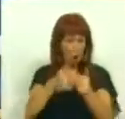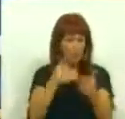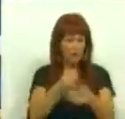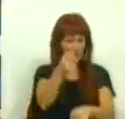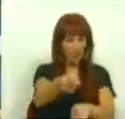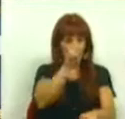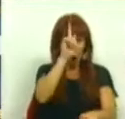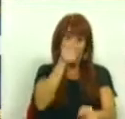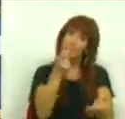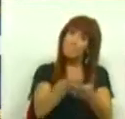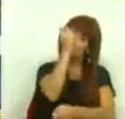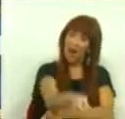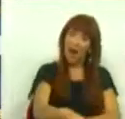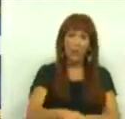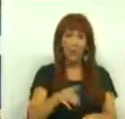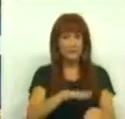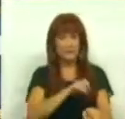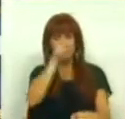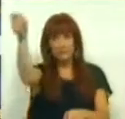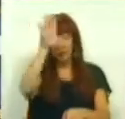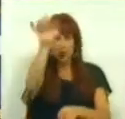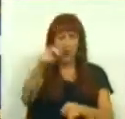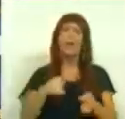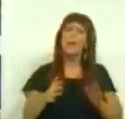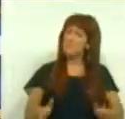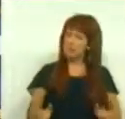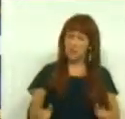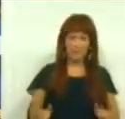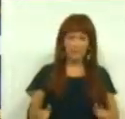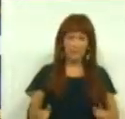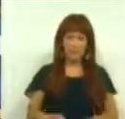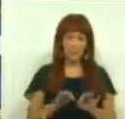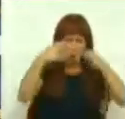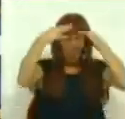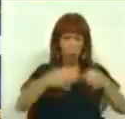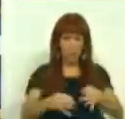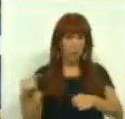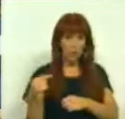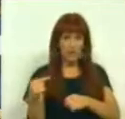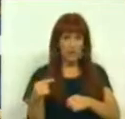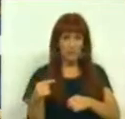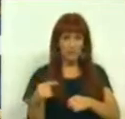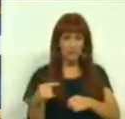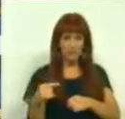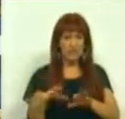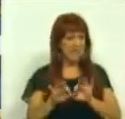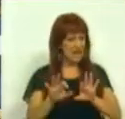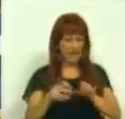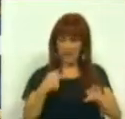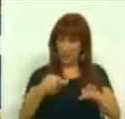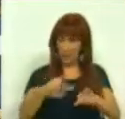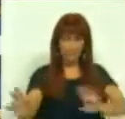cumprimento atempado das suas obrigações para com a administração, tem de atuar com um comportamento, no mínimo, de